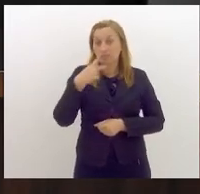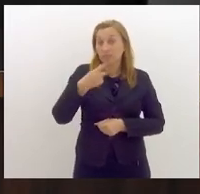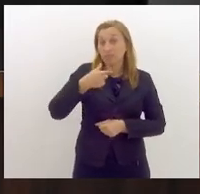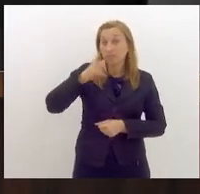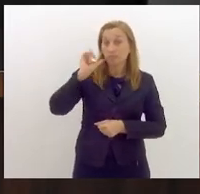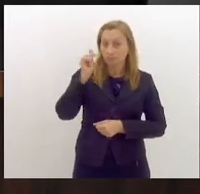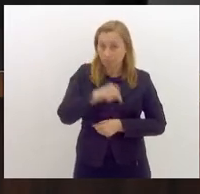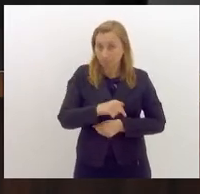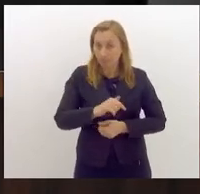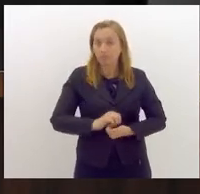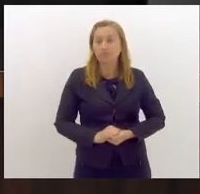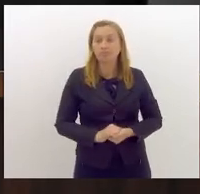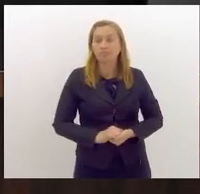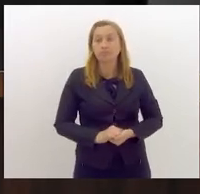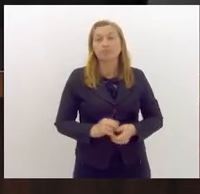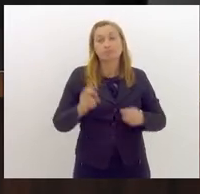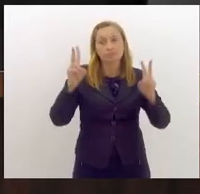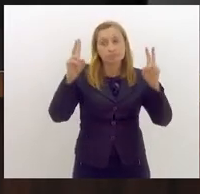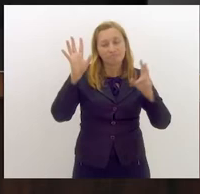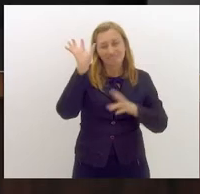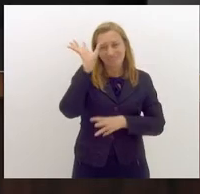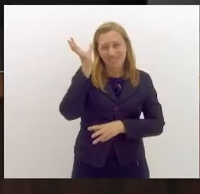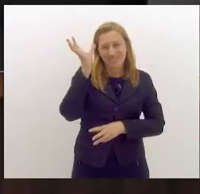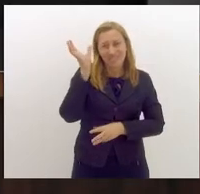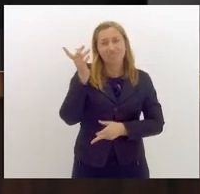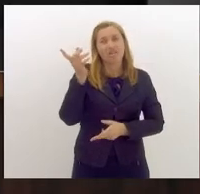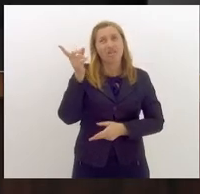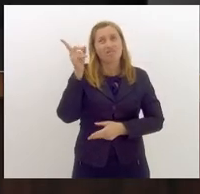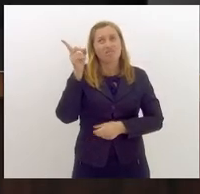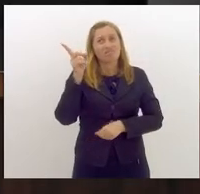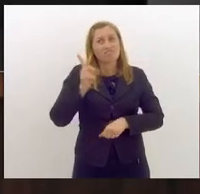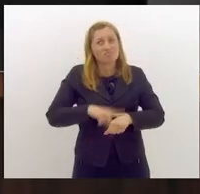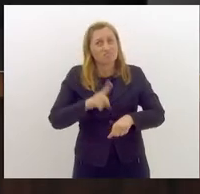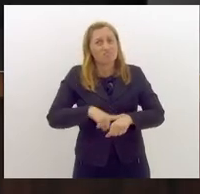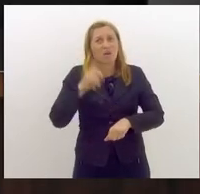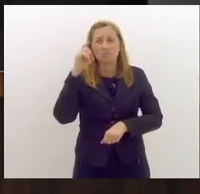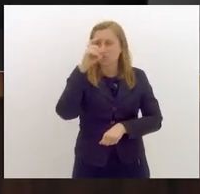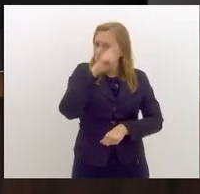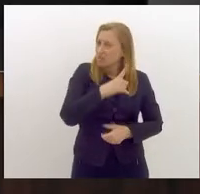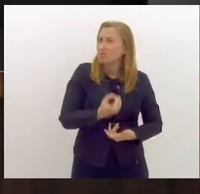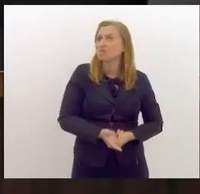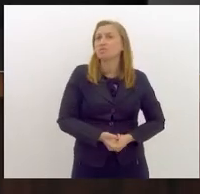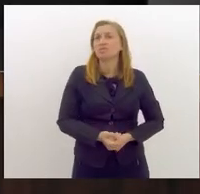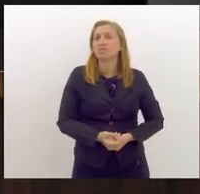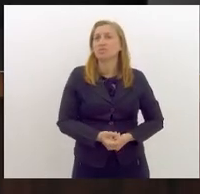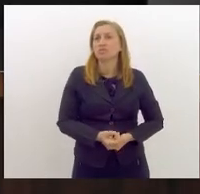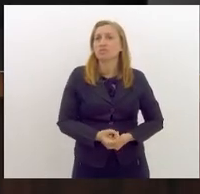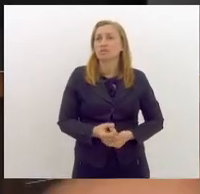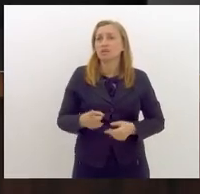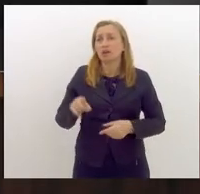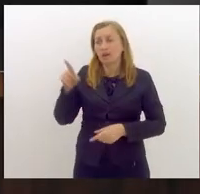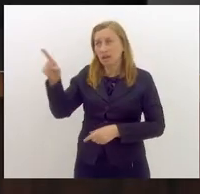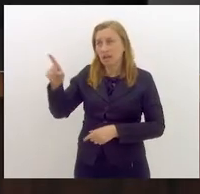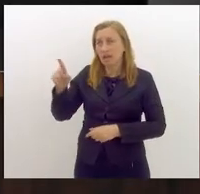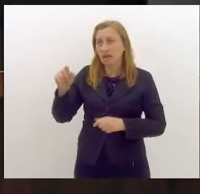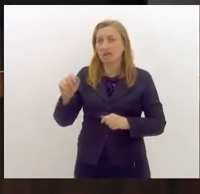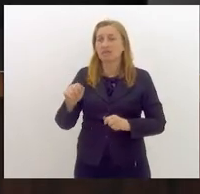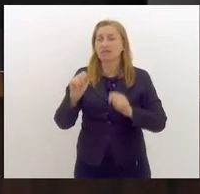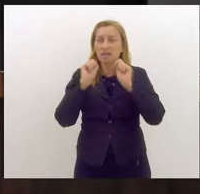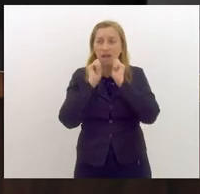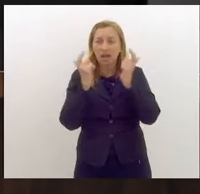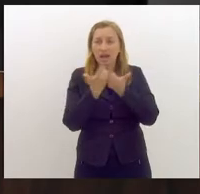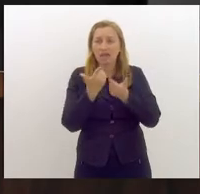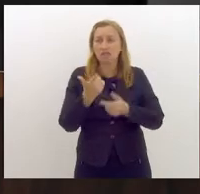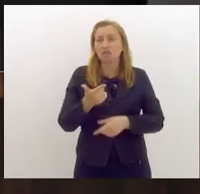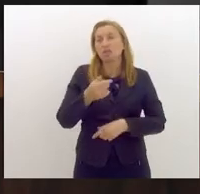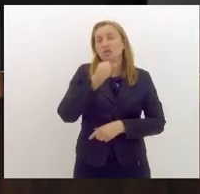aqui foi um tempo difícil servidores lá no Tiradentes com manifestações